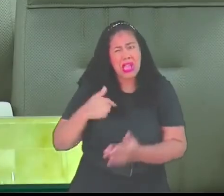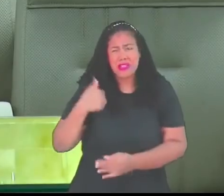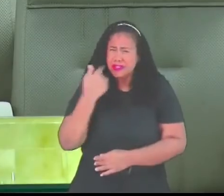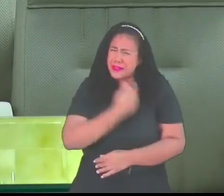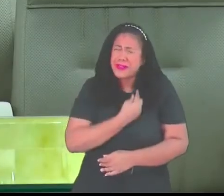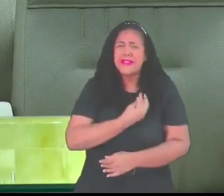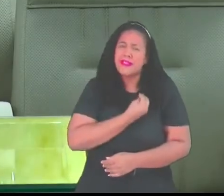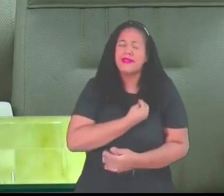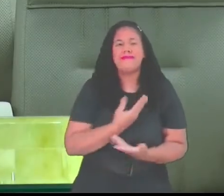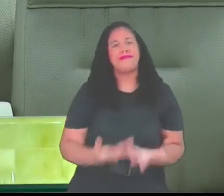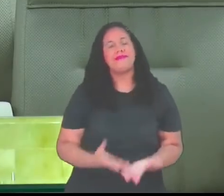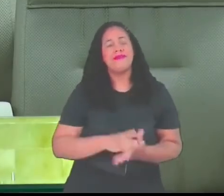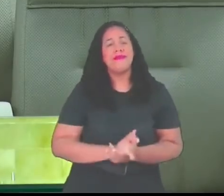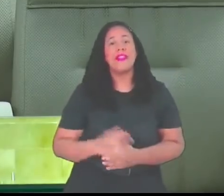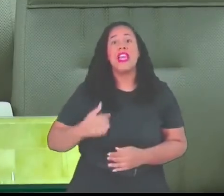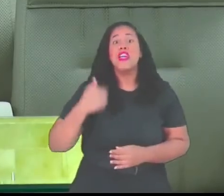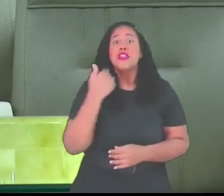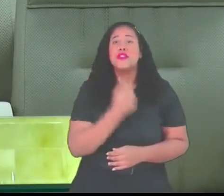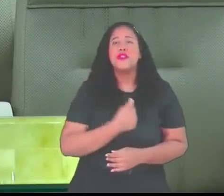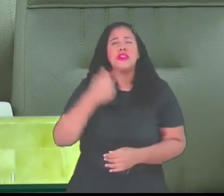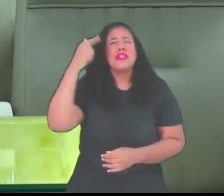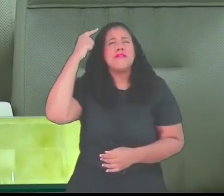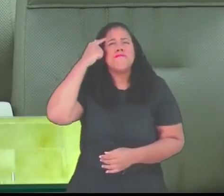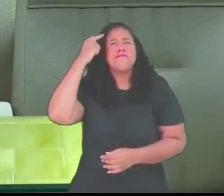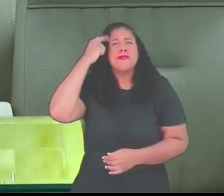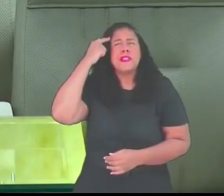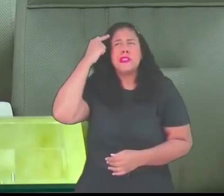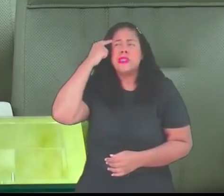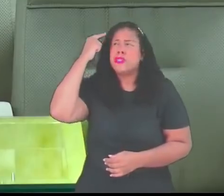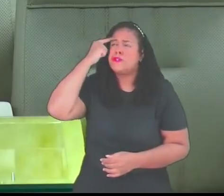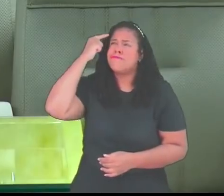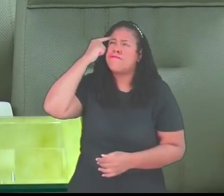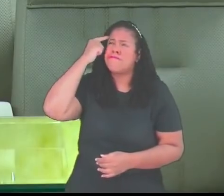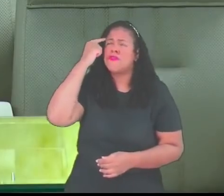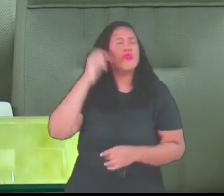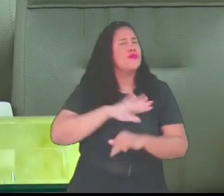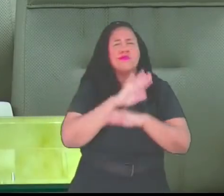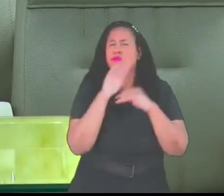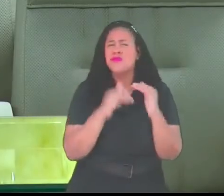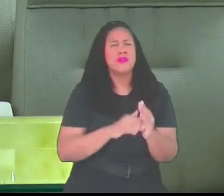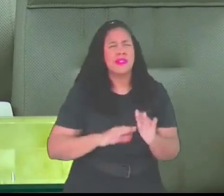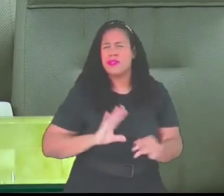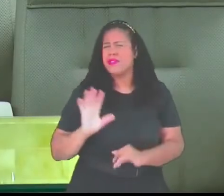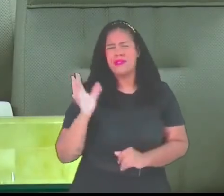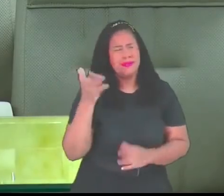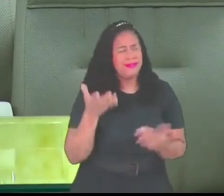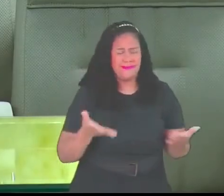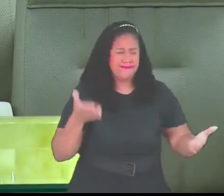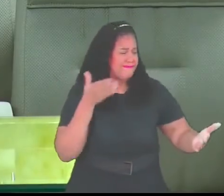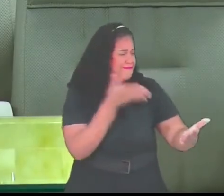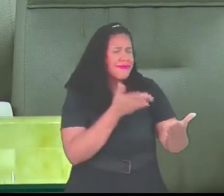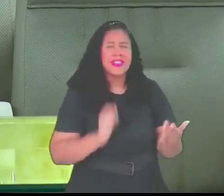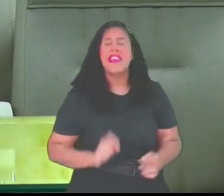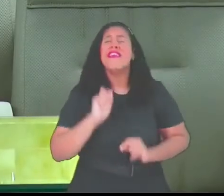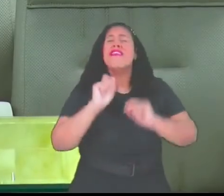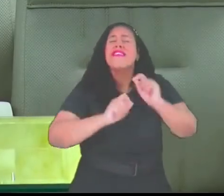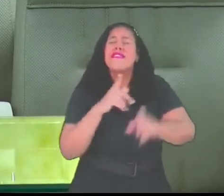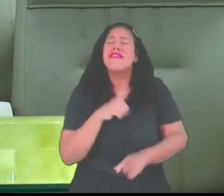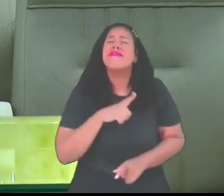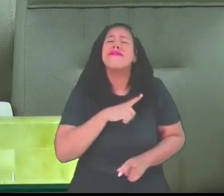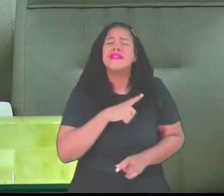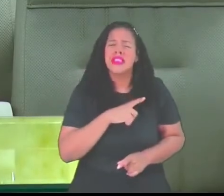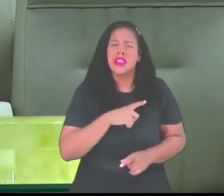vida, e nós nos preocupamos com tudo isto aqui. Quem tem uma idade um